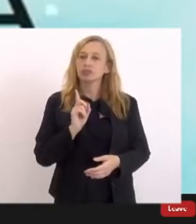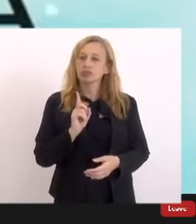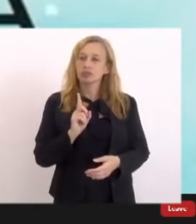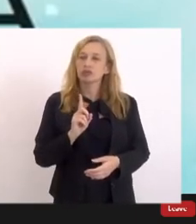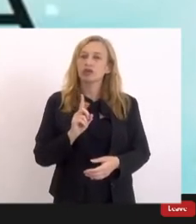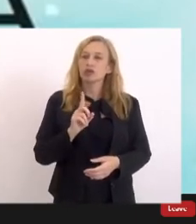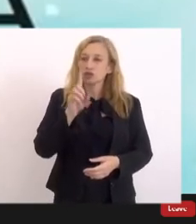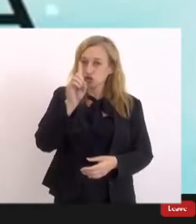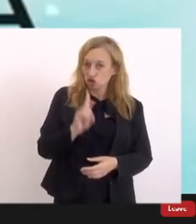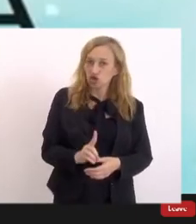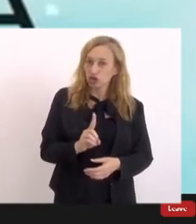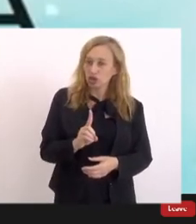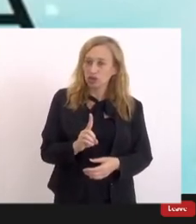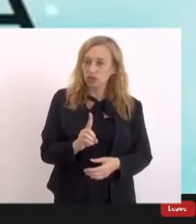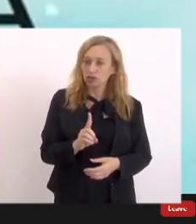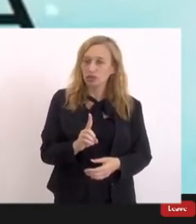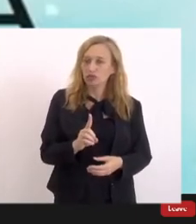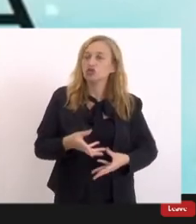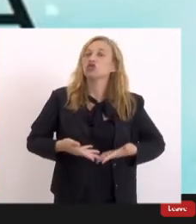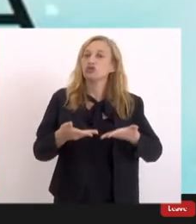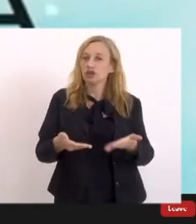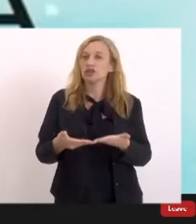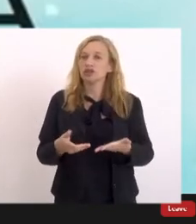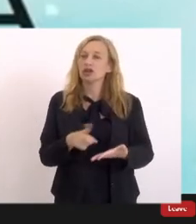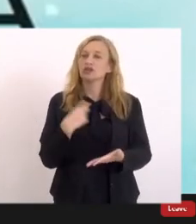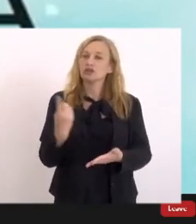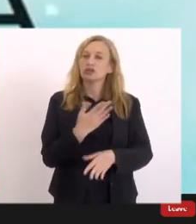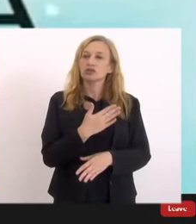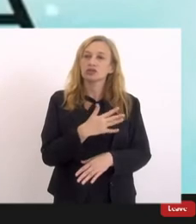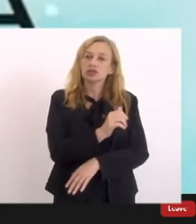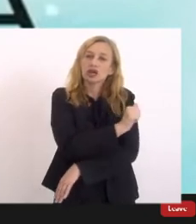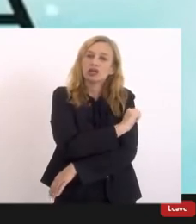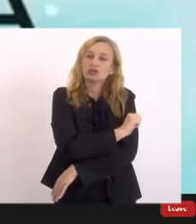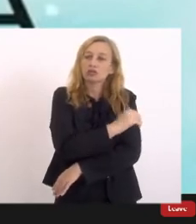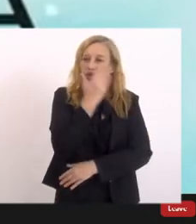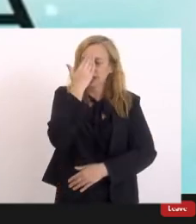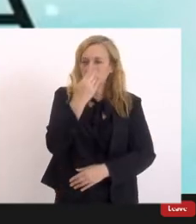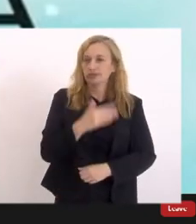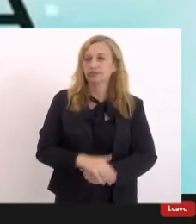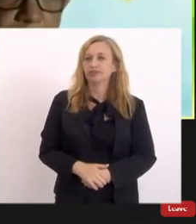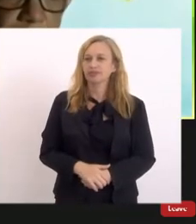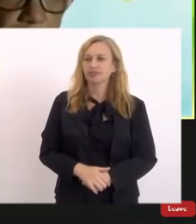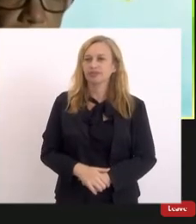o dever de oferecer aos nossos estudantes. É isso, deputado.